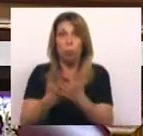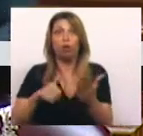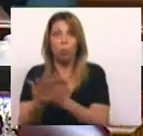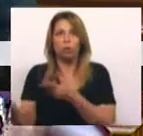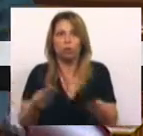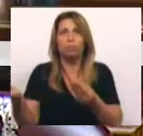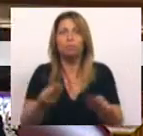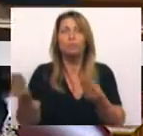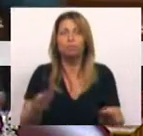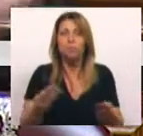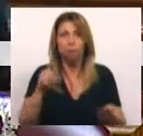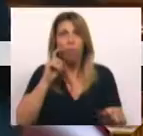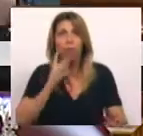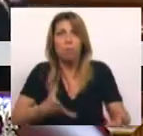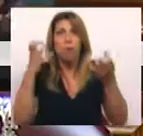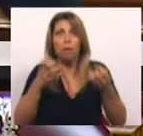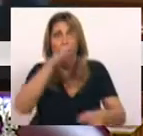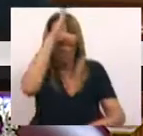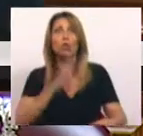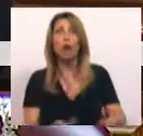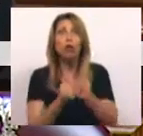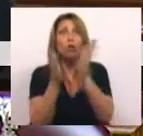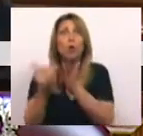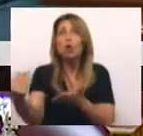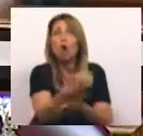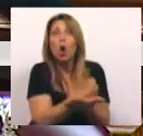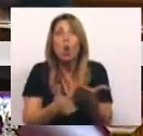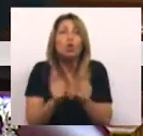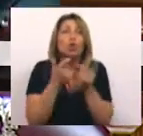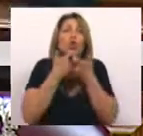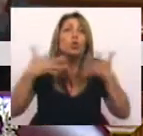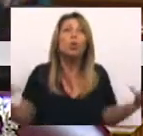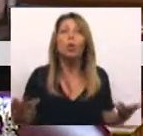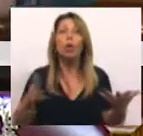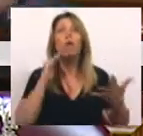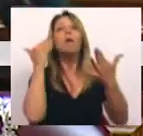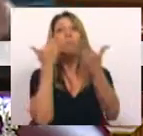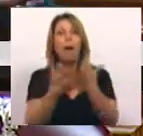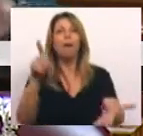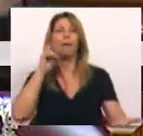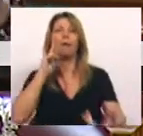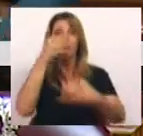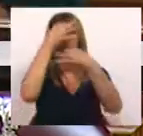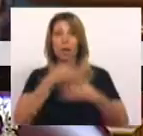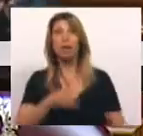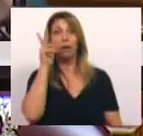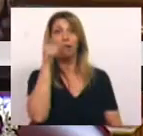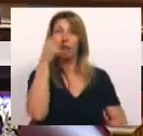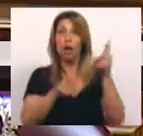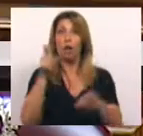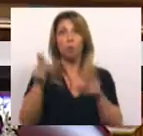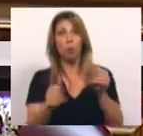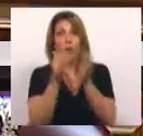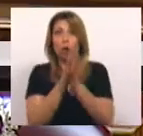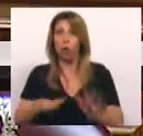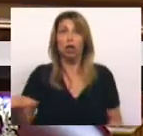que o Estado use de todos os meios, de todos e mais alguns, para garantir a dignidade da vida das pessoas em todas as